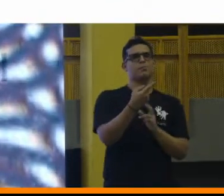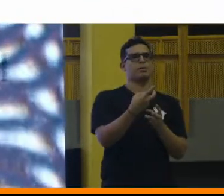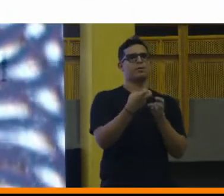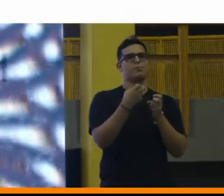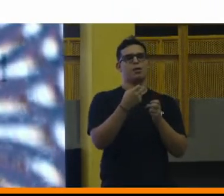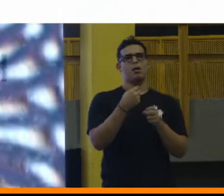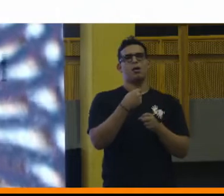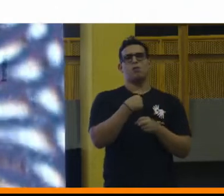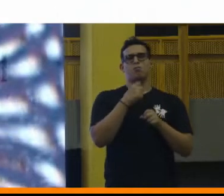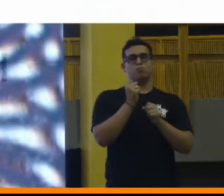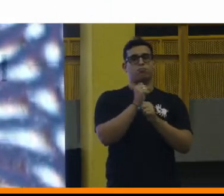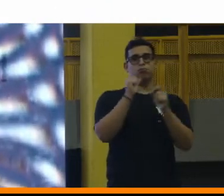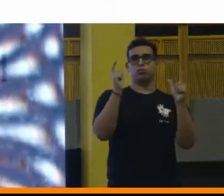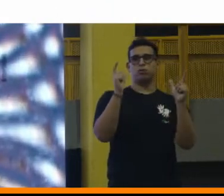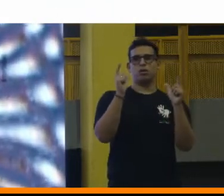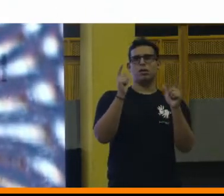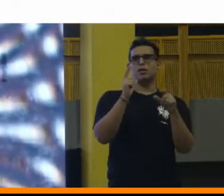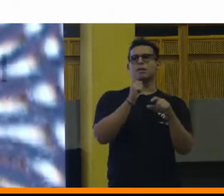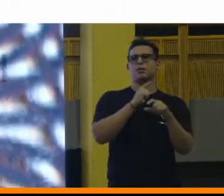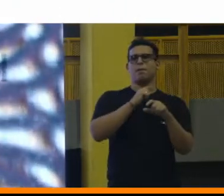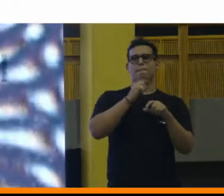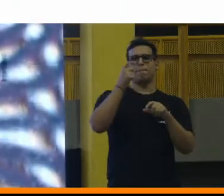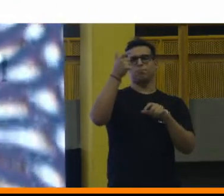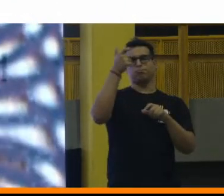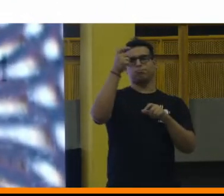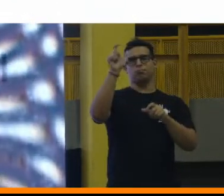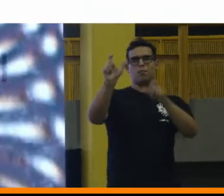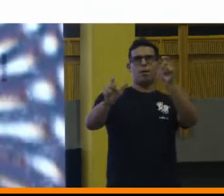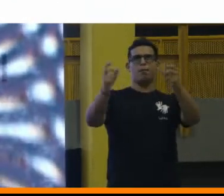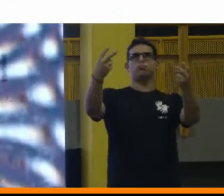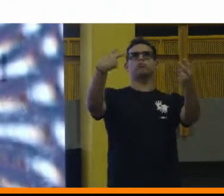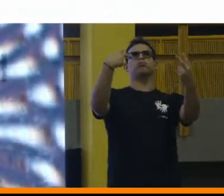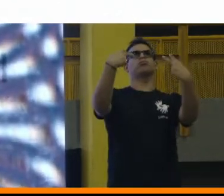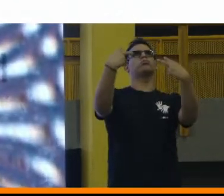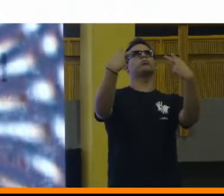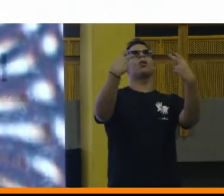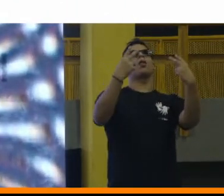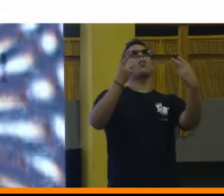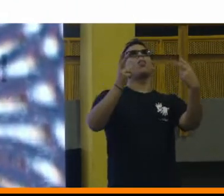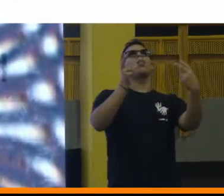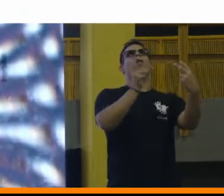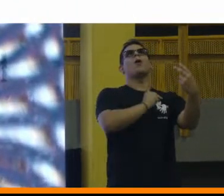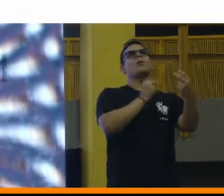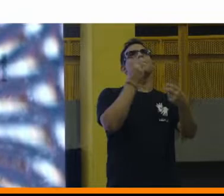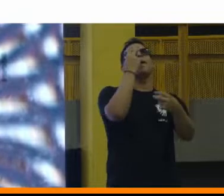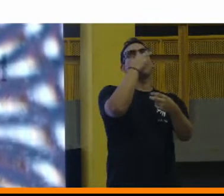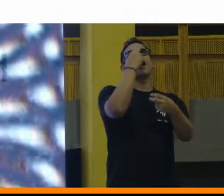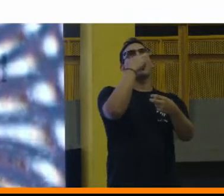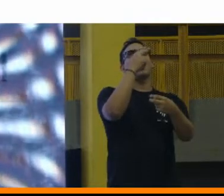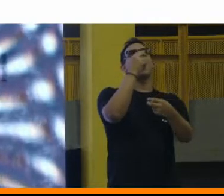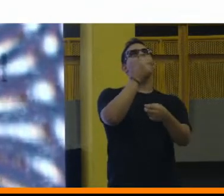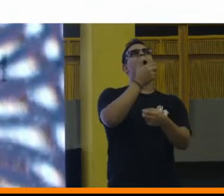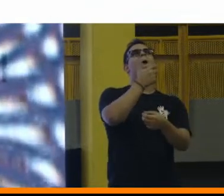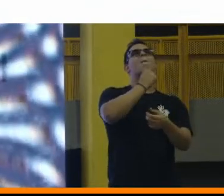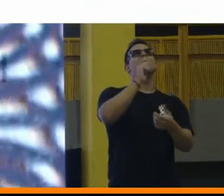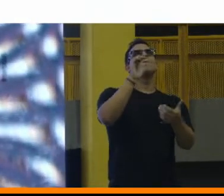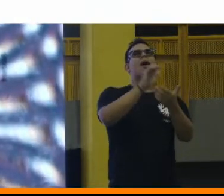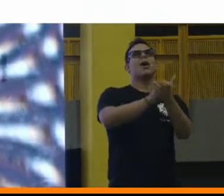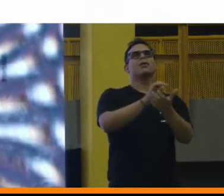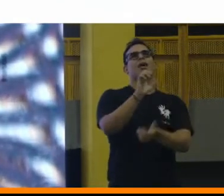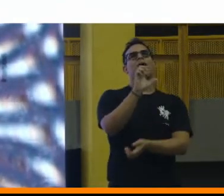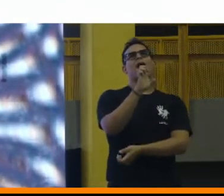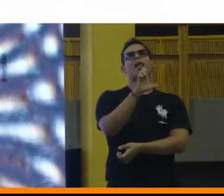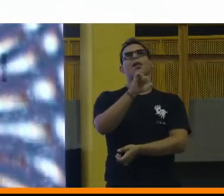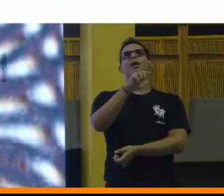tinha uma mulher com um ventilador em cima de mim, olhando para mim falando, nossa, ele parece o marido da Eliana. E eu sem saber quem era